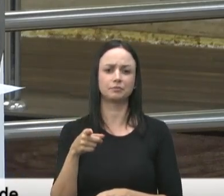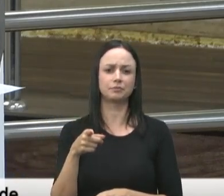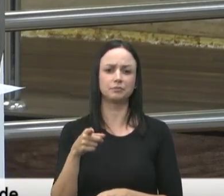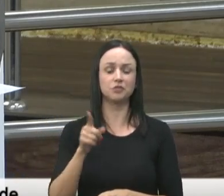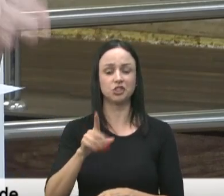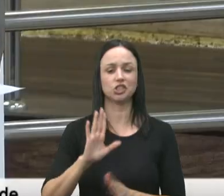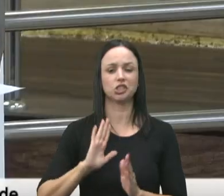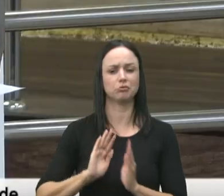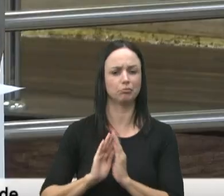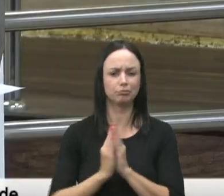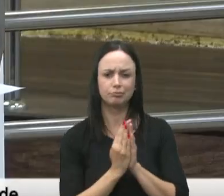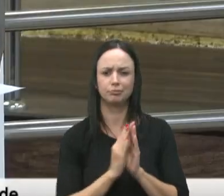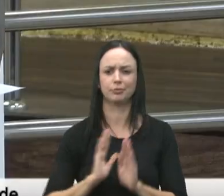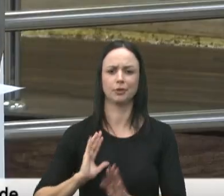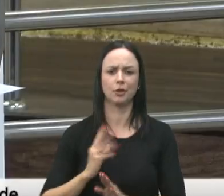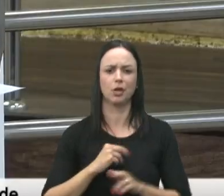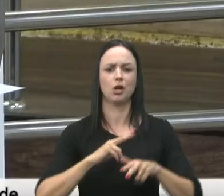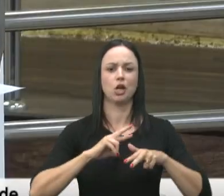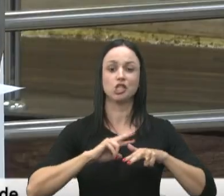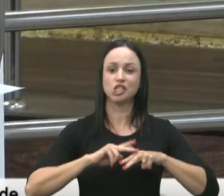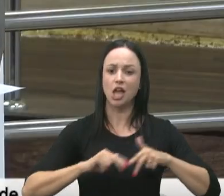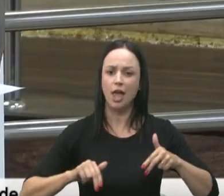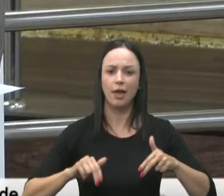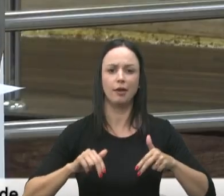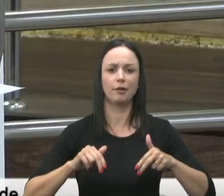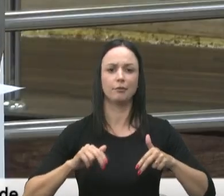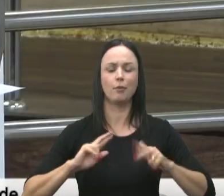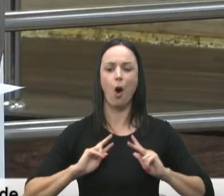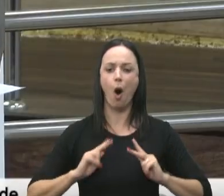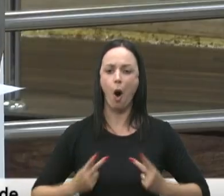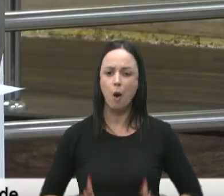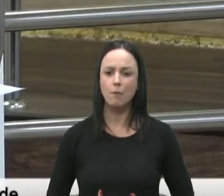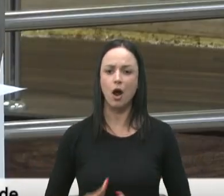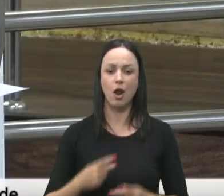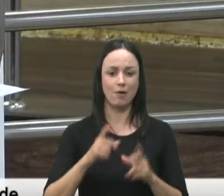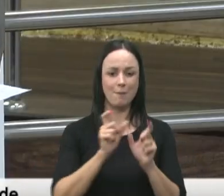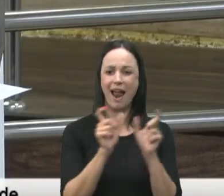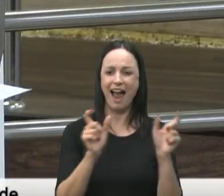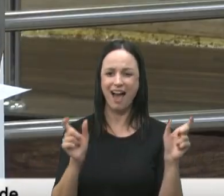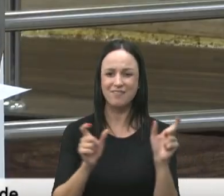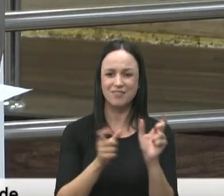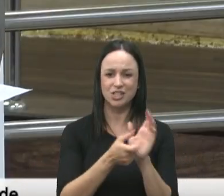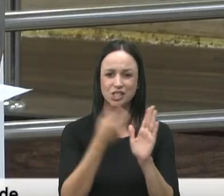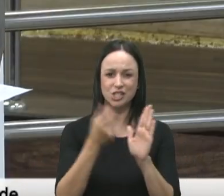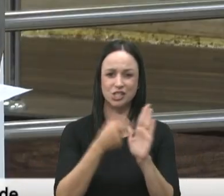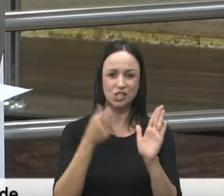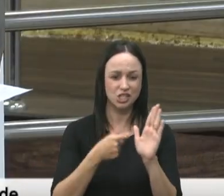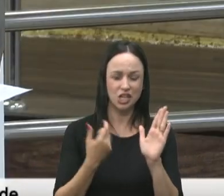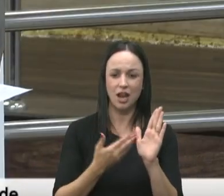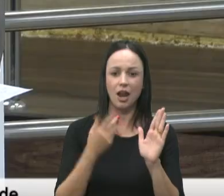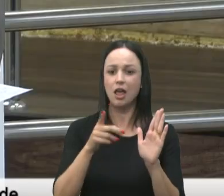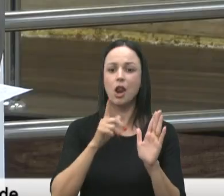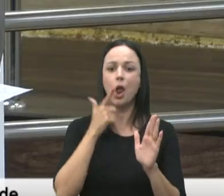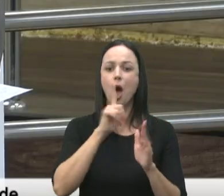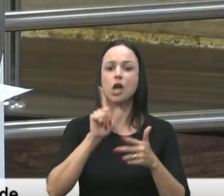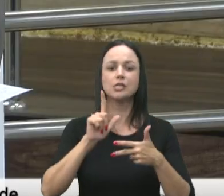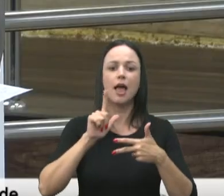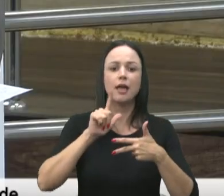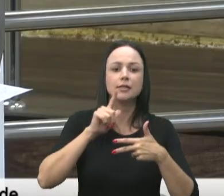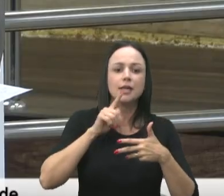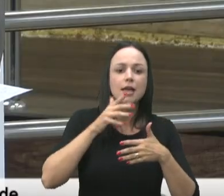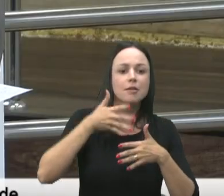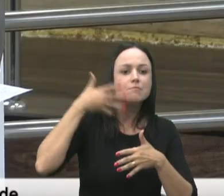trans, gênero, hormônio, do vocabulário, não legisla. Que ele só propõe isso.